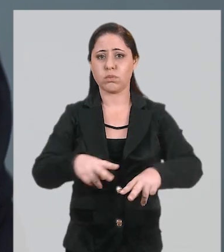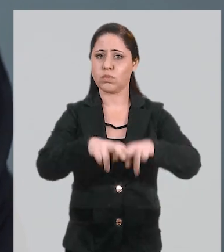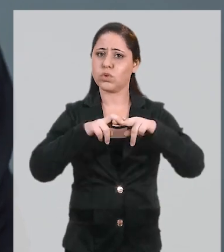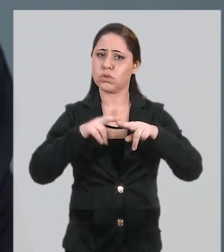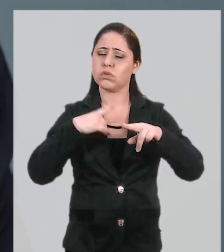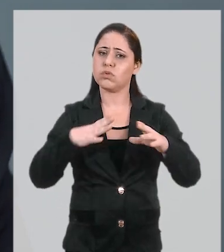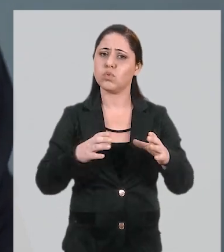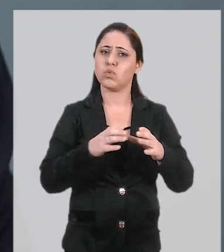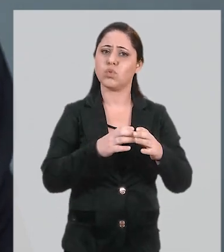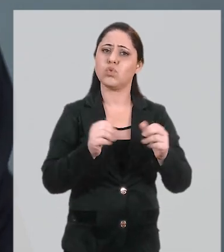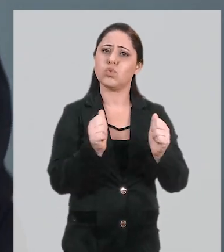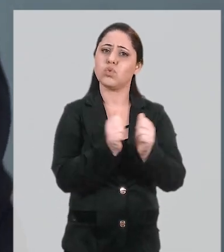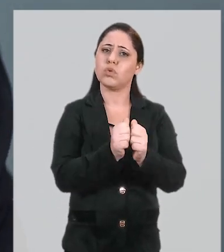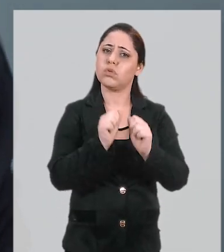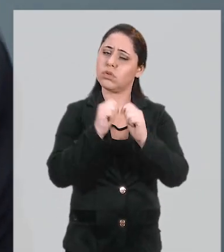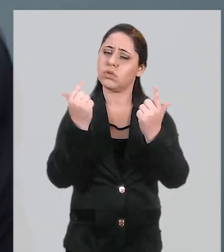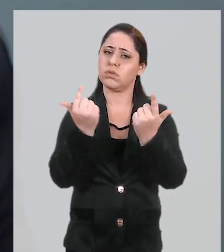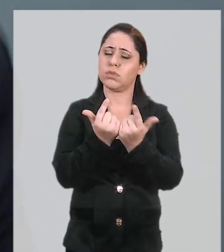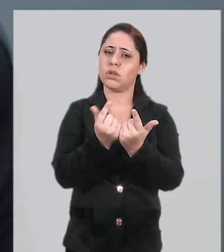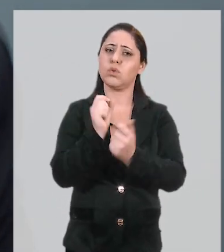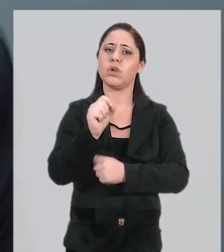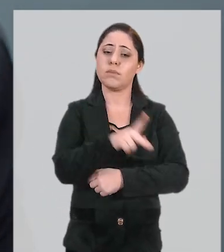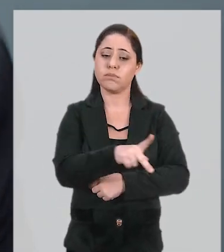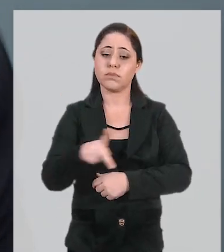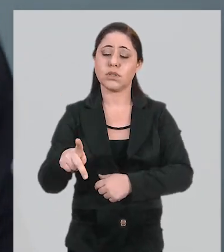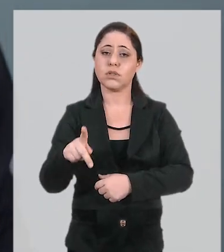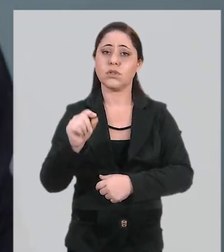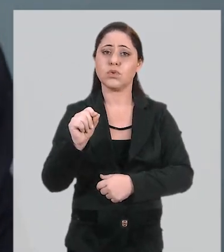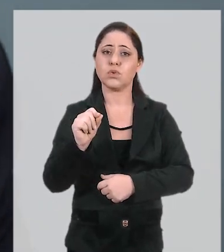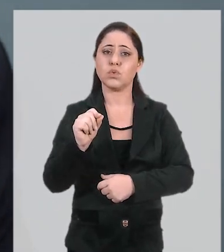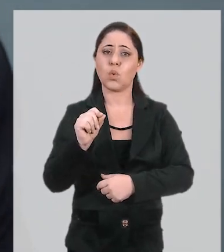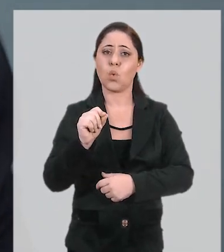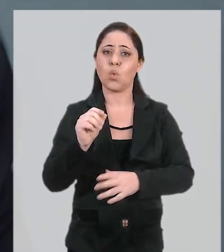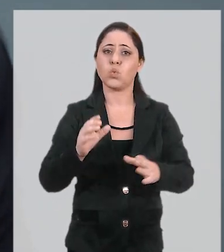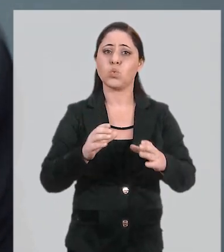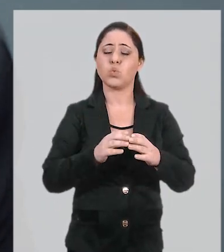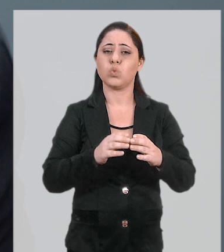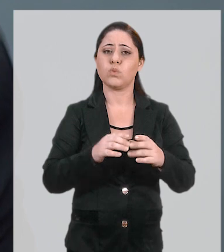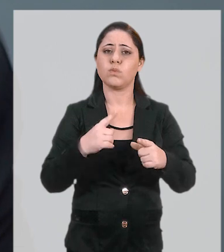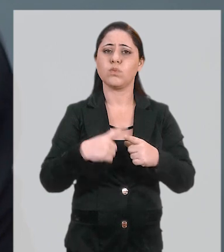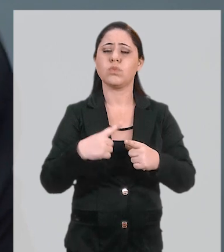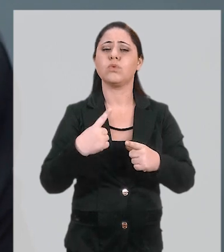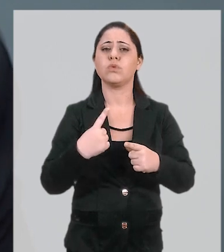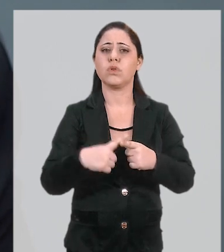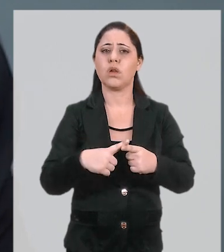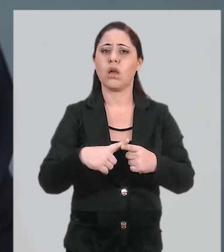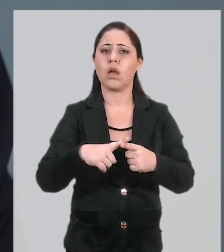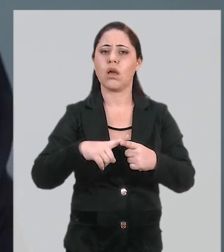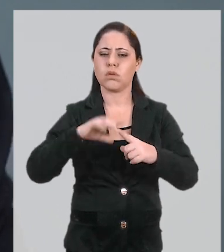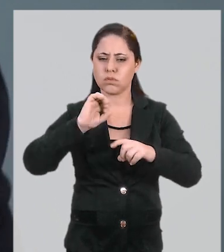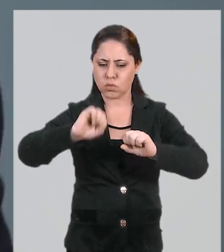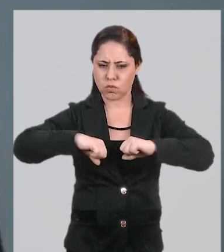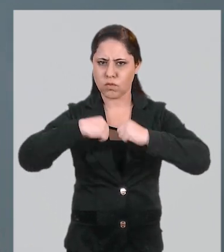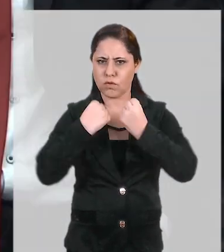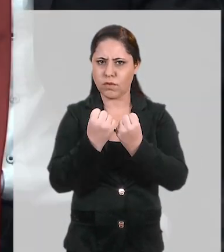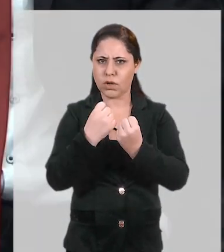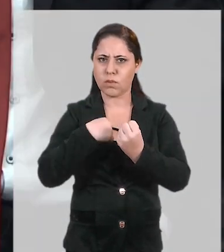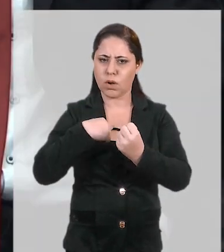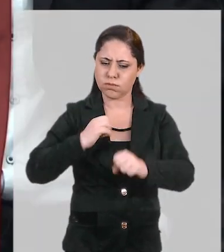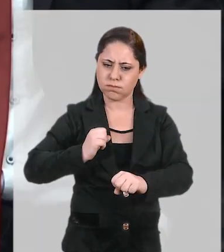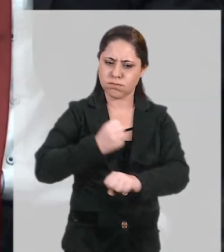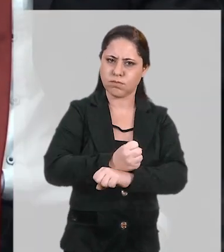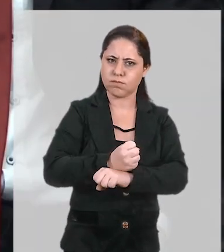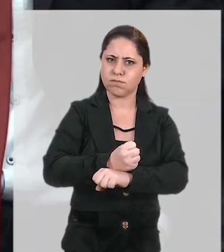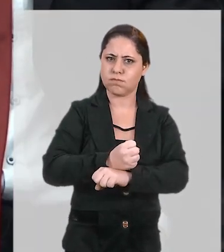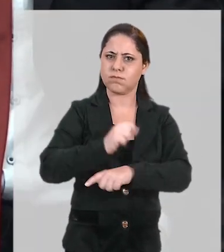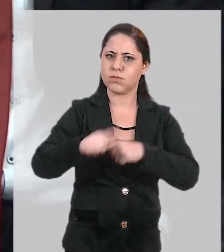Assembleia. Mas o interessante também de presidir esta comissão é exatamente a questão do enfrentamento que eu